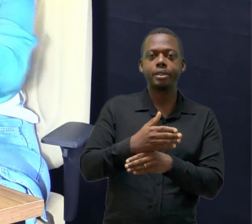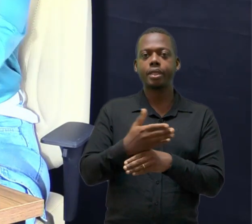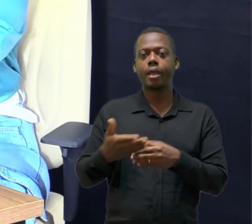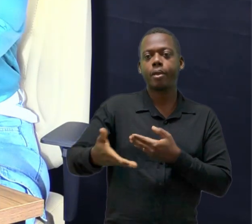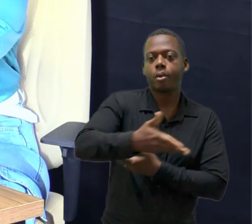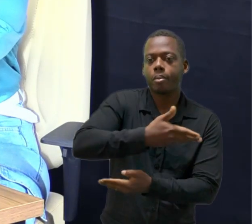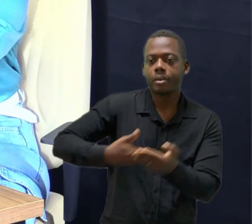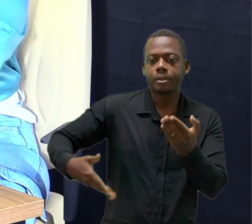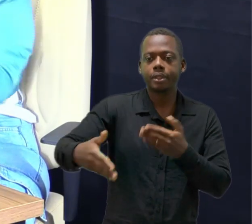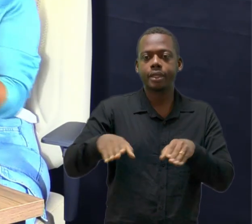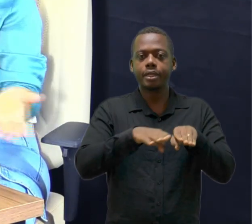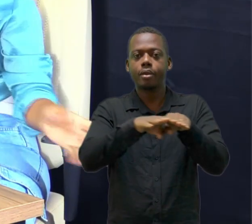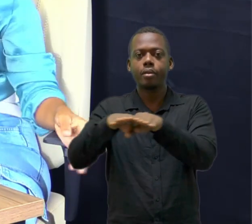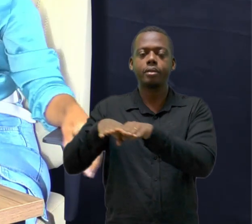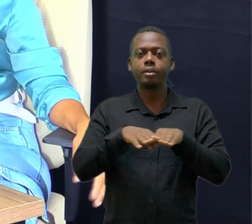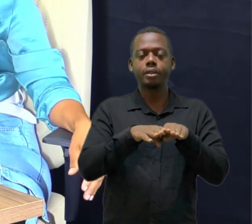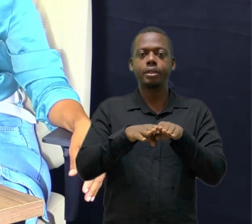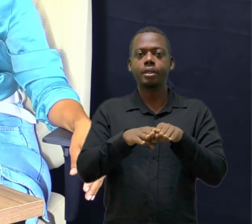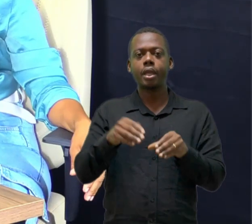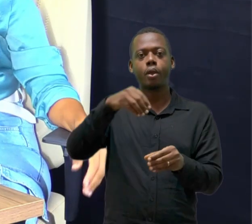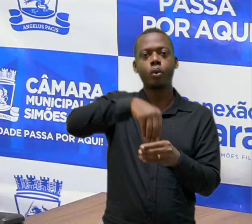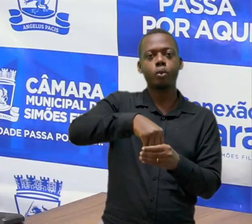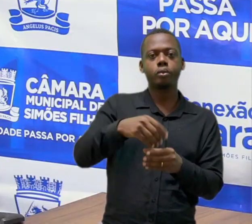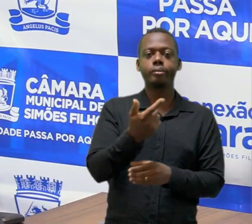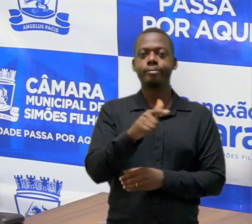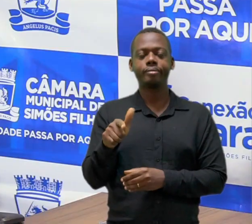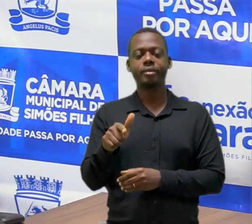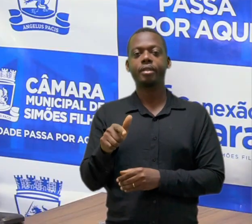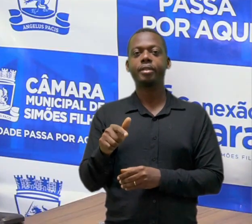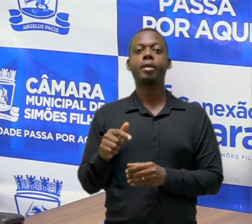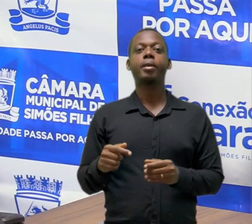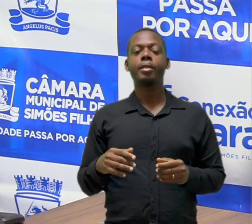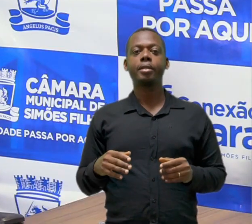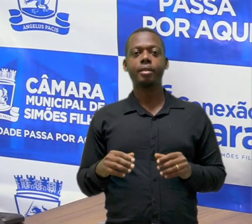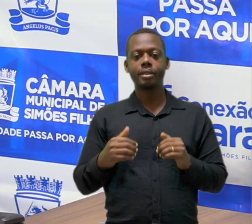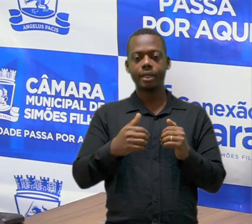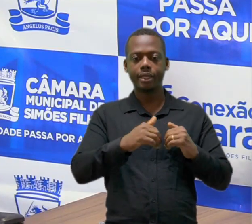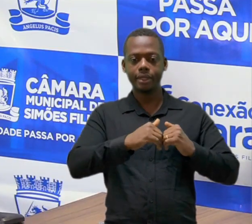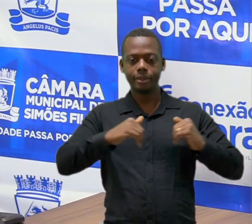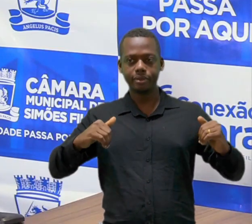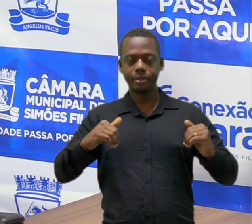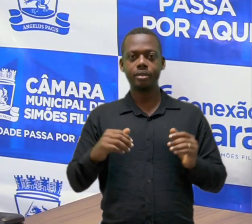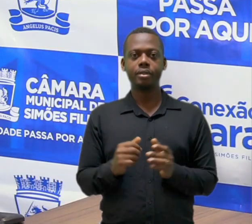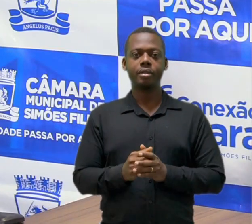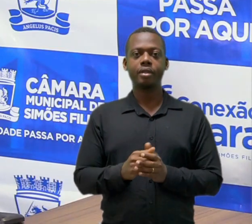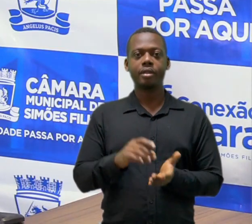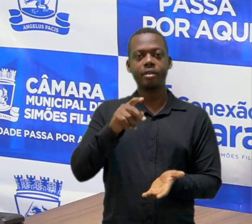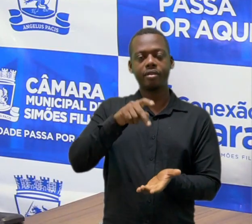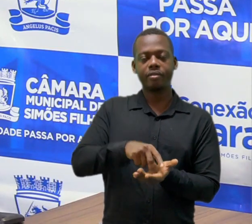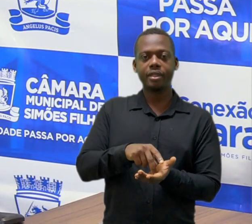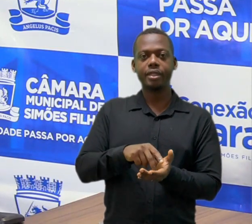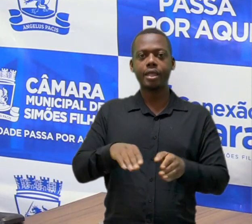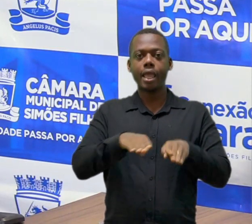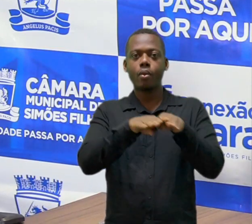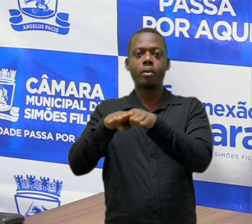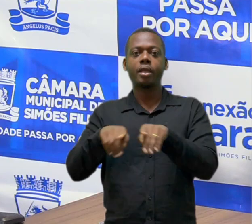em igualdade, ele não está incluso. Sim. Ele está o quê? Ele está excluído dentro da inclusão. Que, na verdade, tem a igualdade e a equidade,